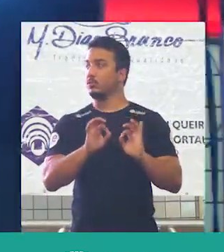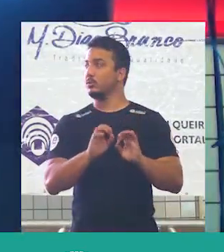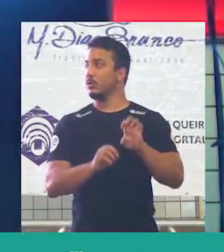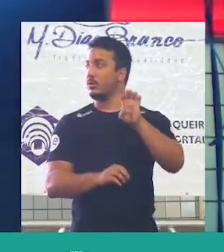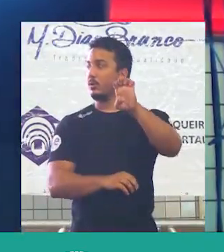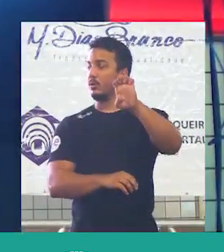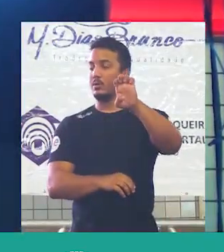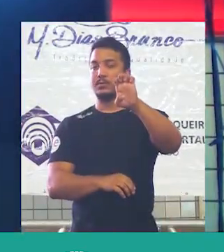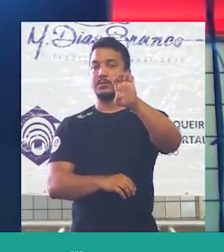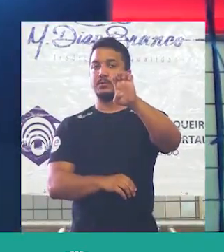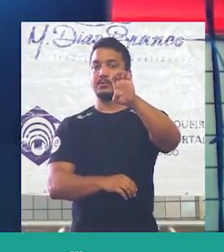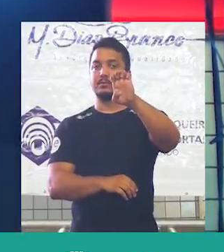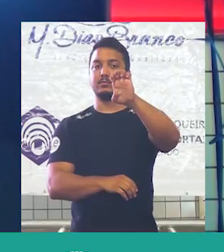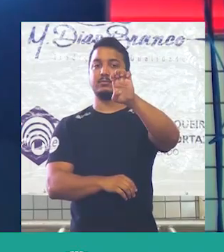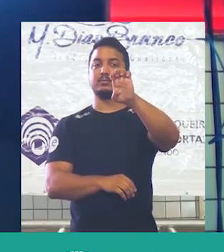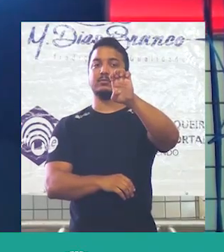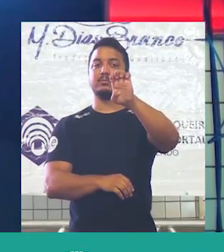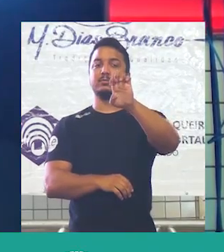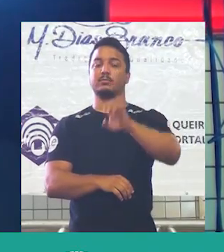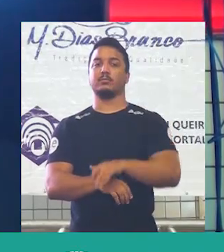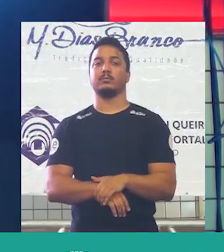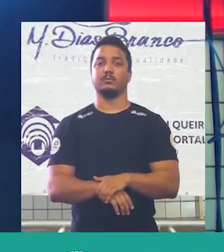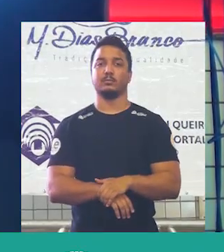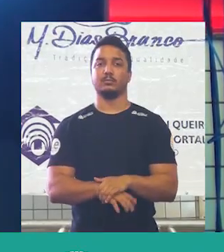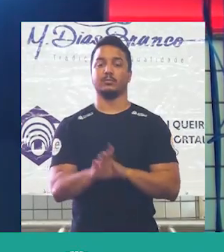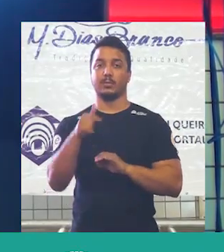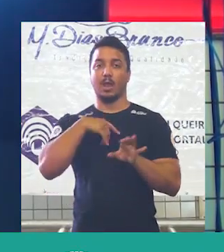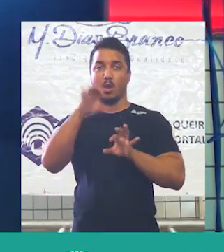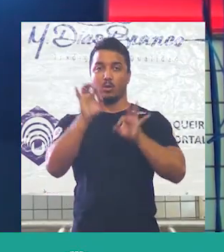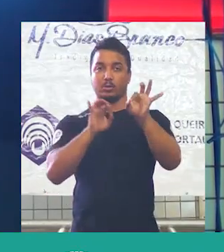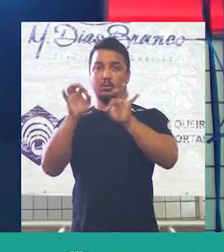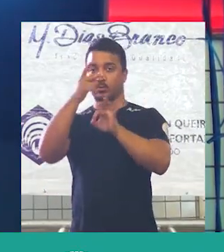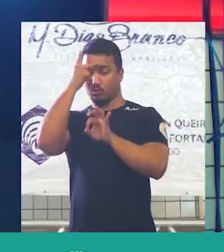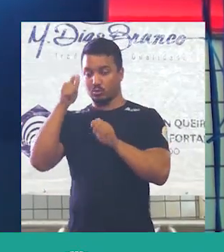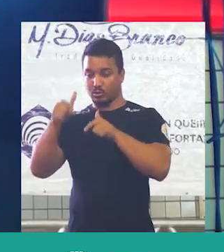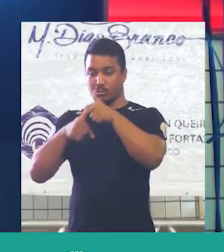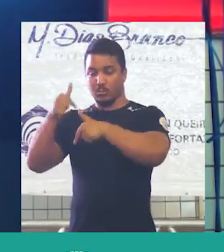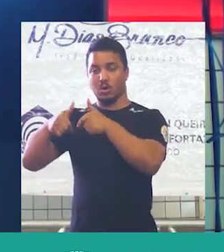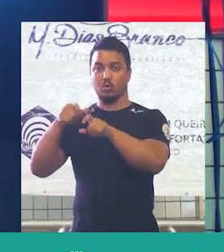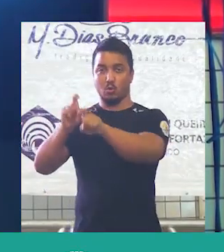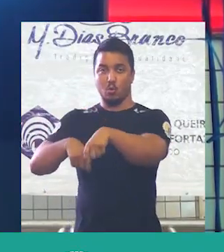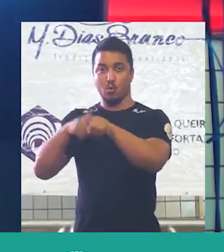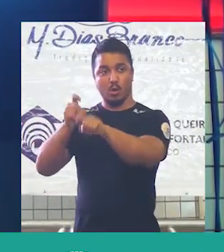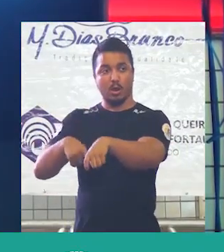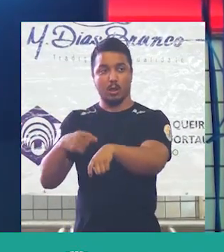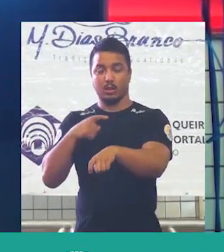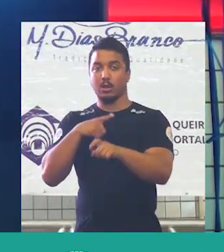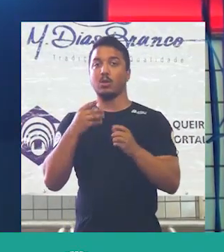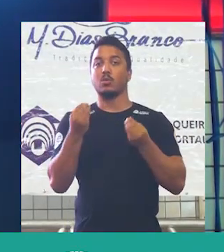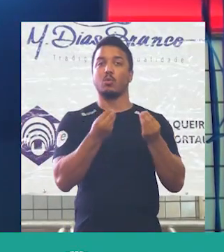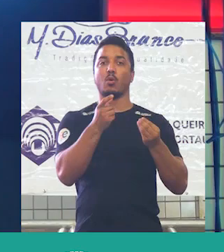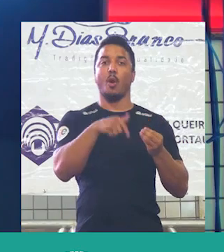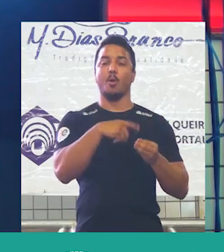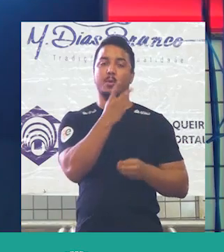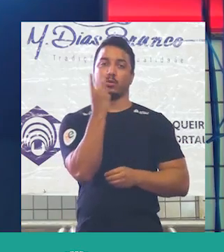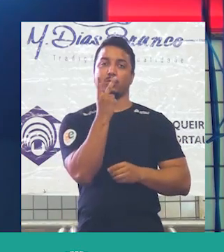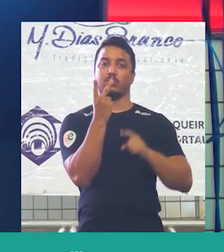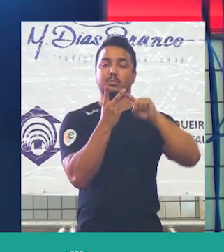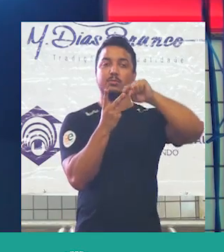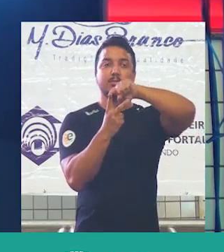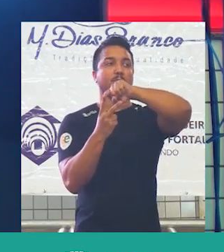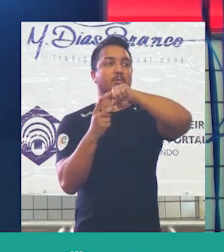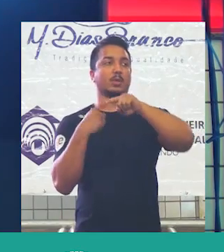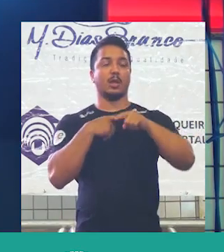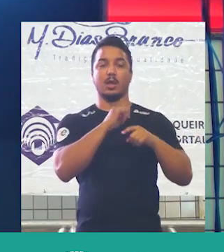E. Olha o que ela diz. A Organização dos Trabalhadores Rurais passou a ser disputada por 2 novas